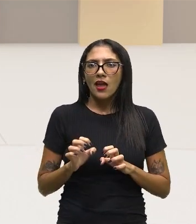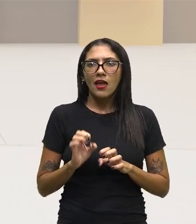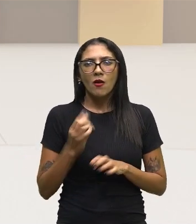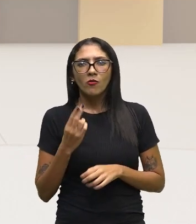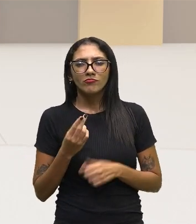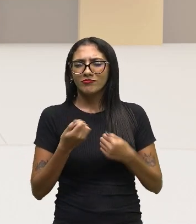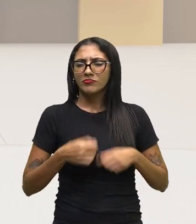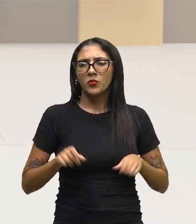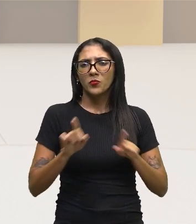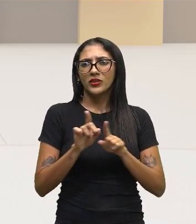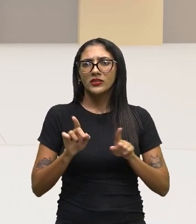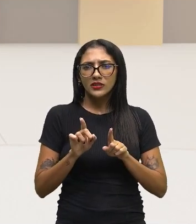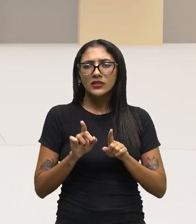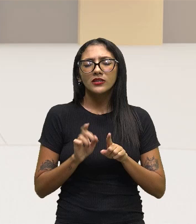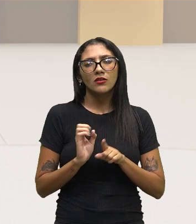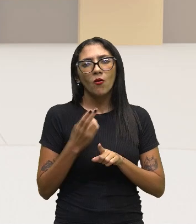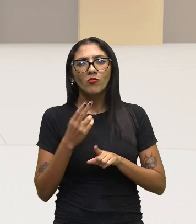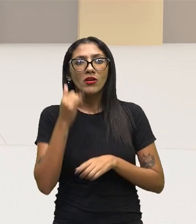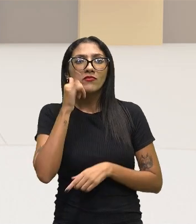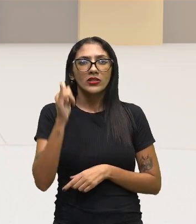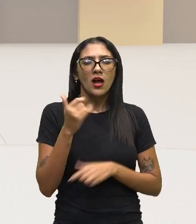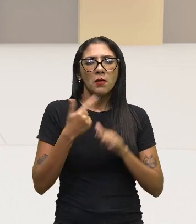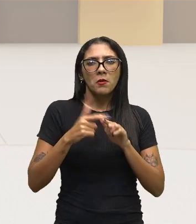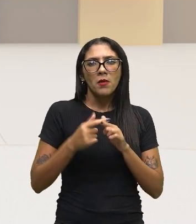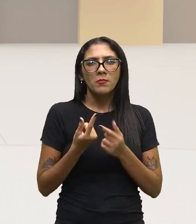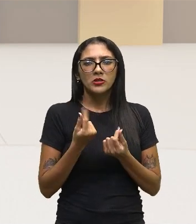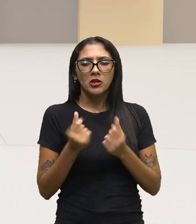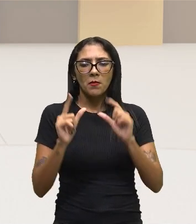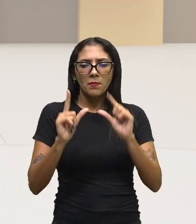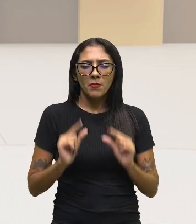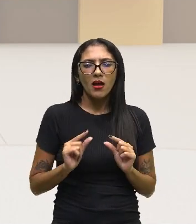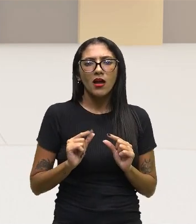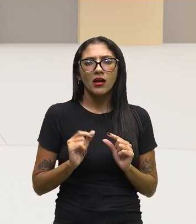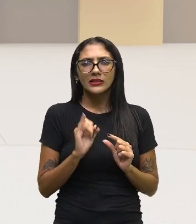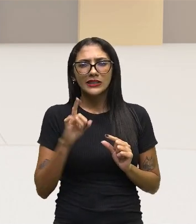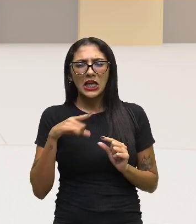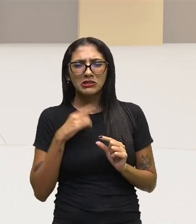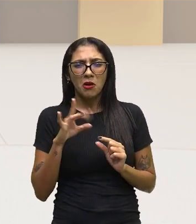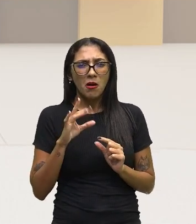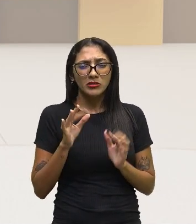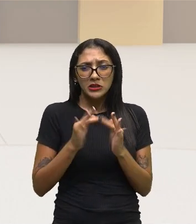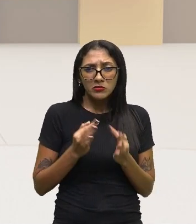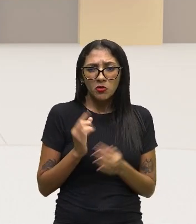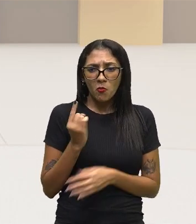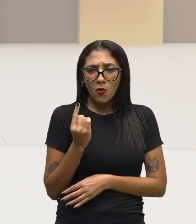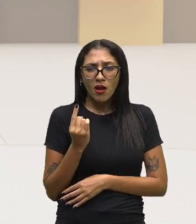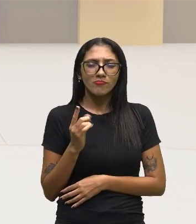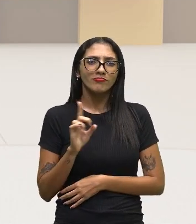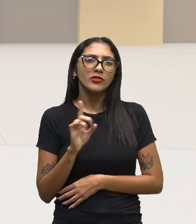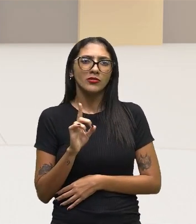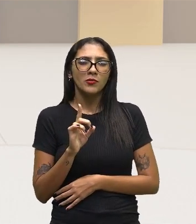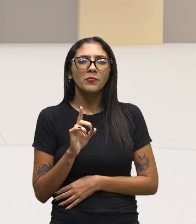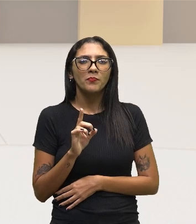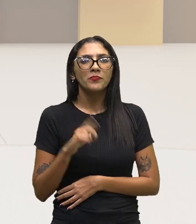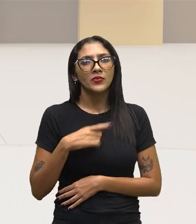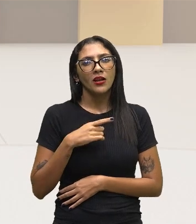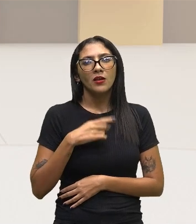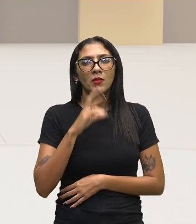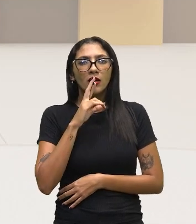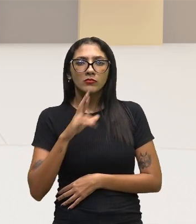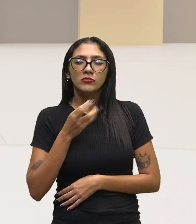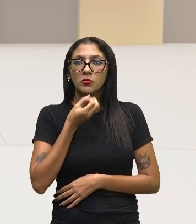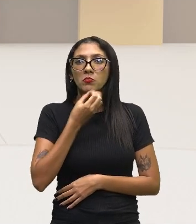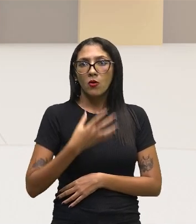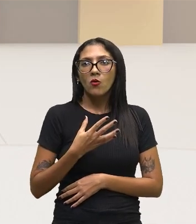aquilo vai comprometer o seu orçamento, mesmo que seja R$1, aprenda a dizer não. Esse é um costume, é um hábito que